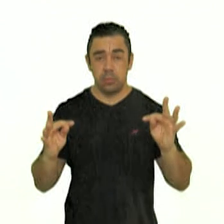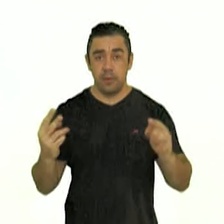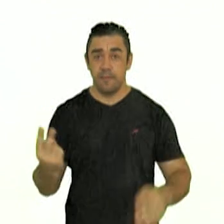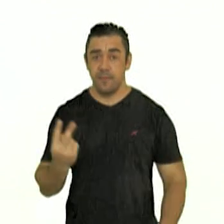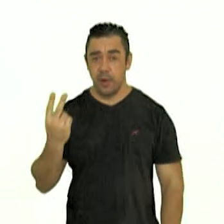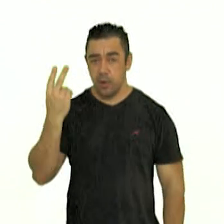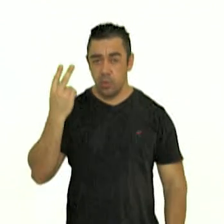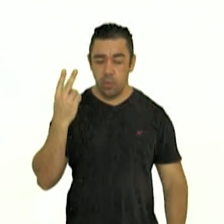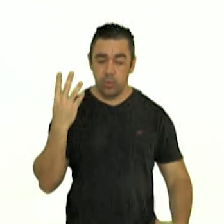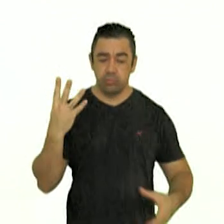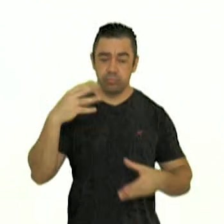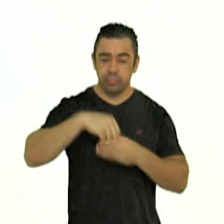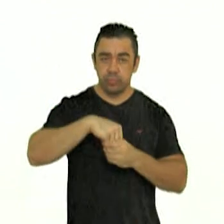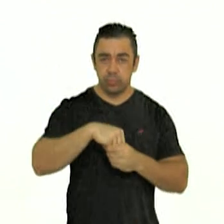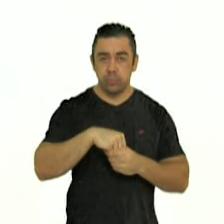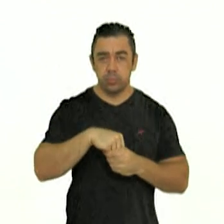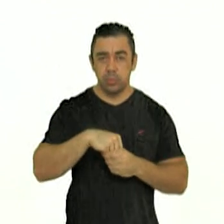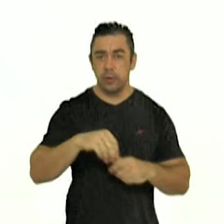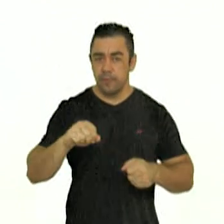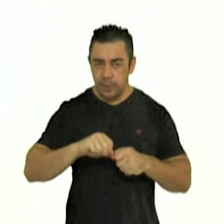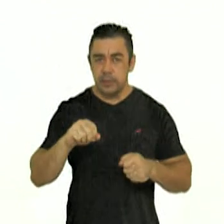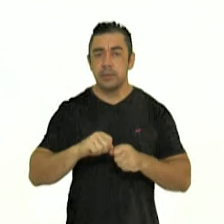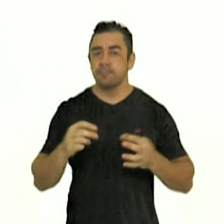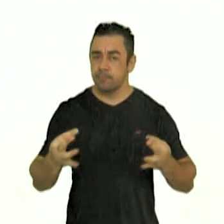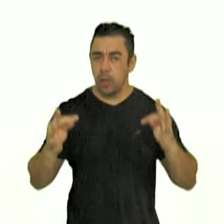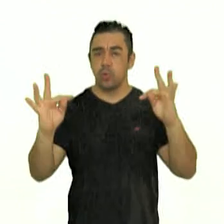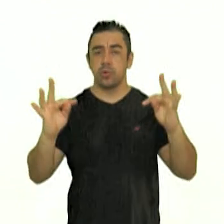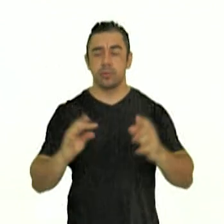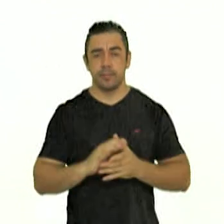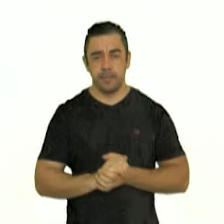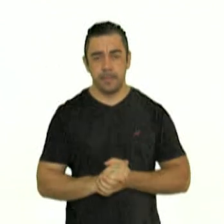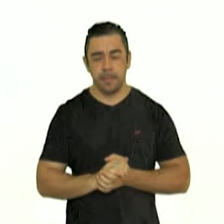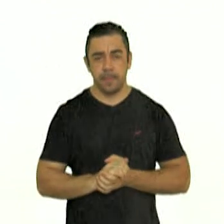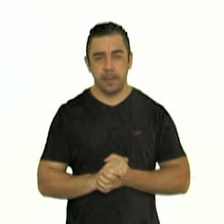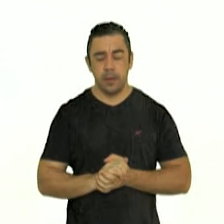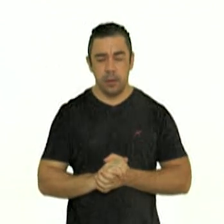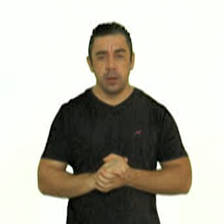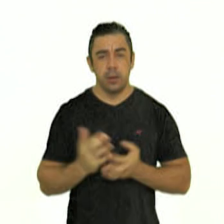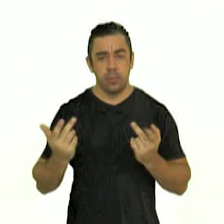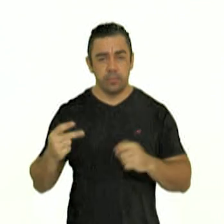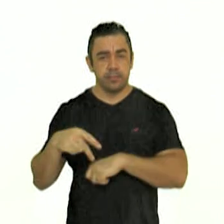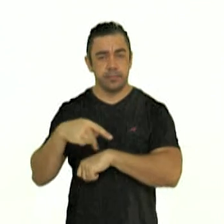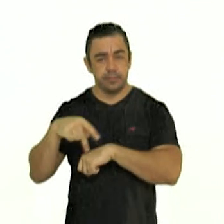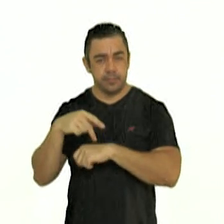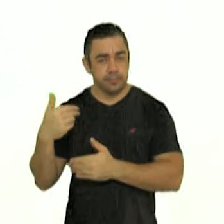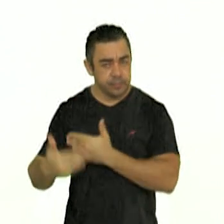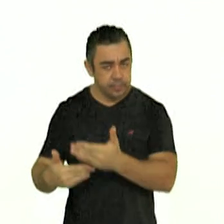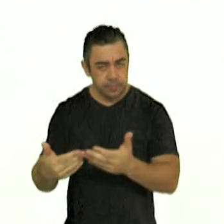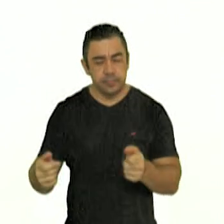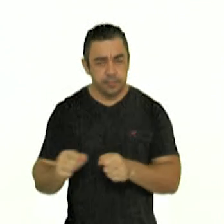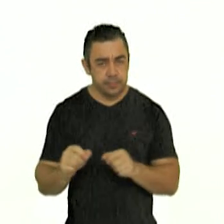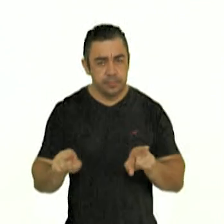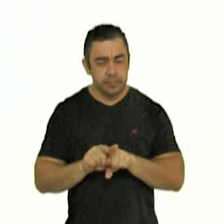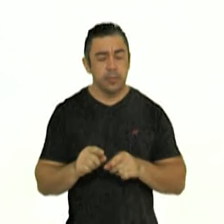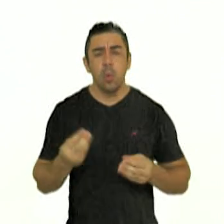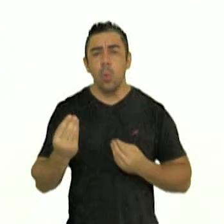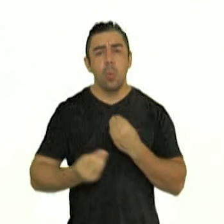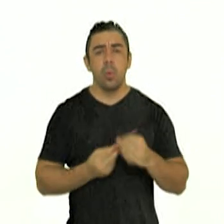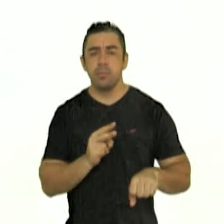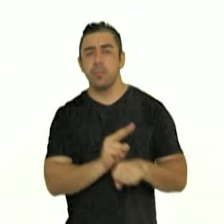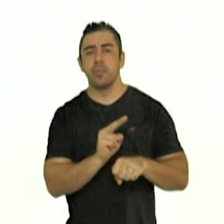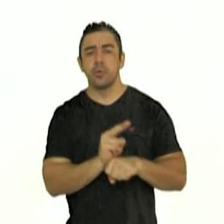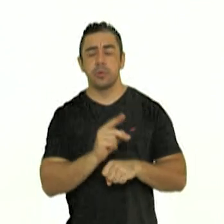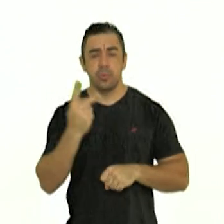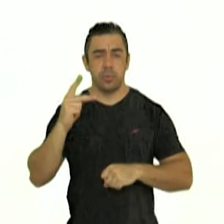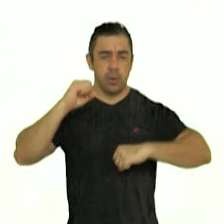valor agregado. Começaram a produzir tecnologia, como os países desenvolvidos vêm fazendo atualmente. Como que eles protegeram a